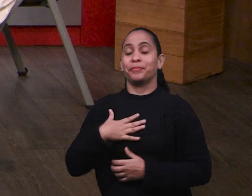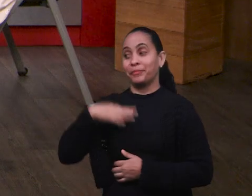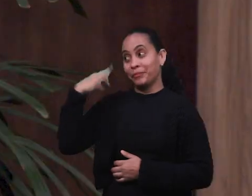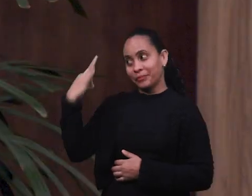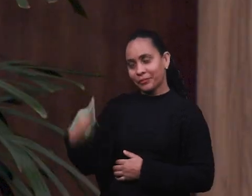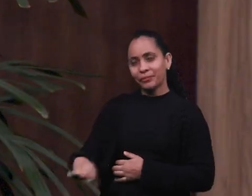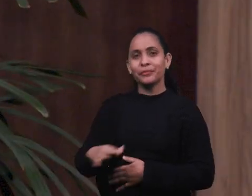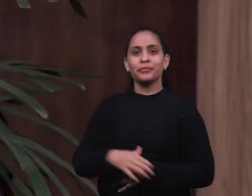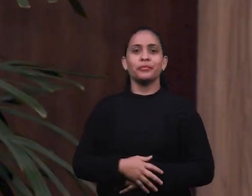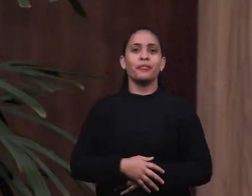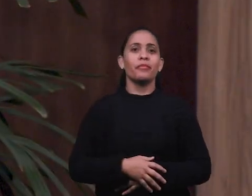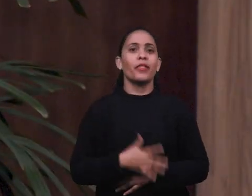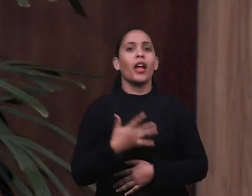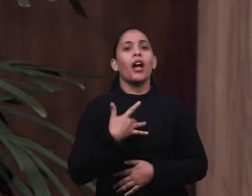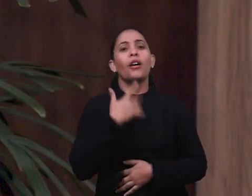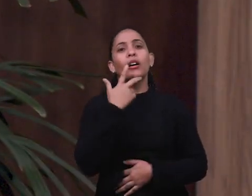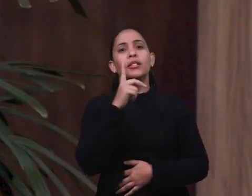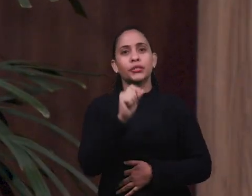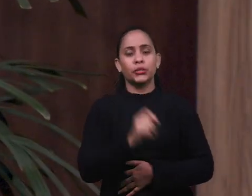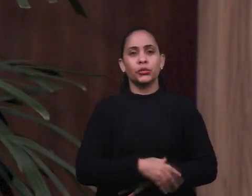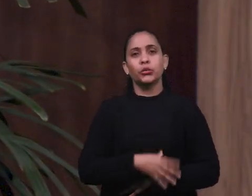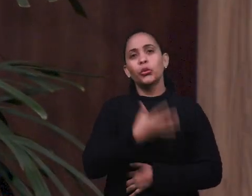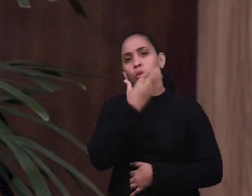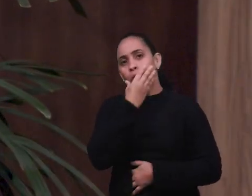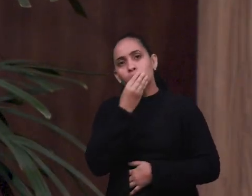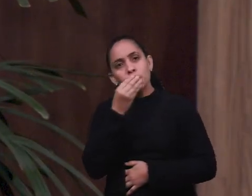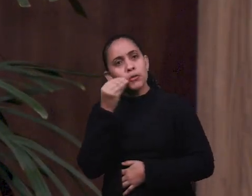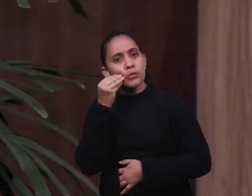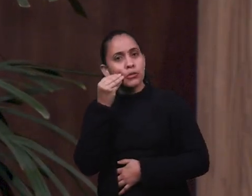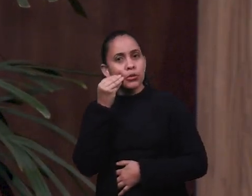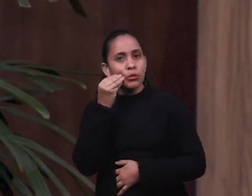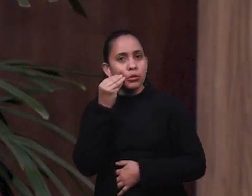Exatamente. E é recomendável fazer jejuns ou